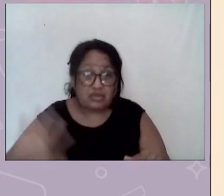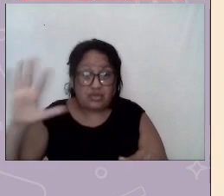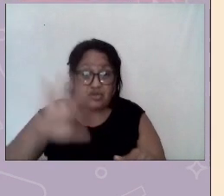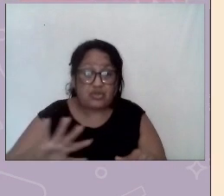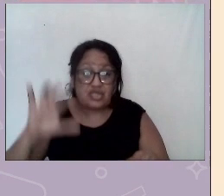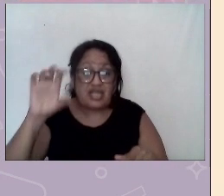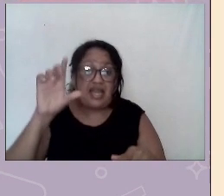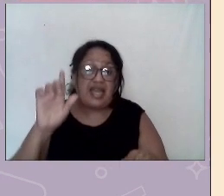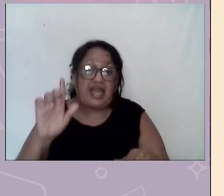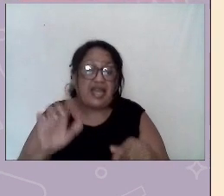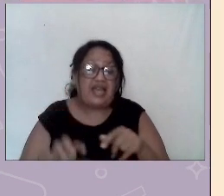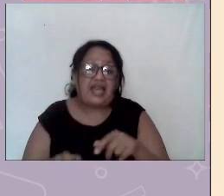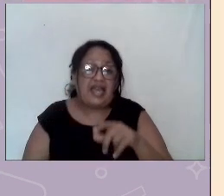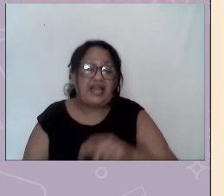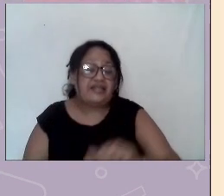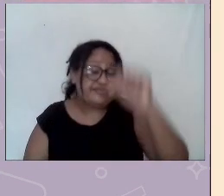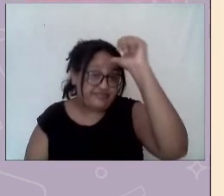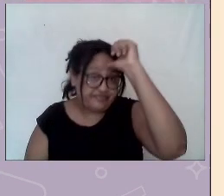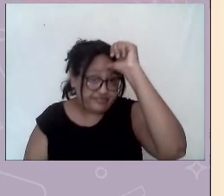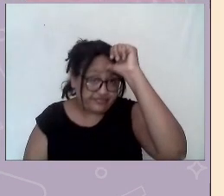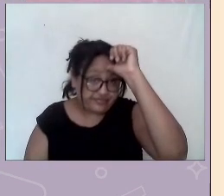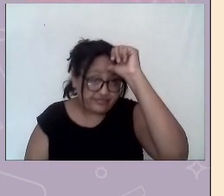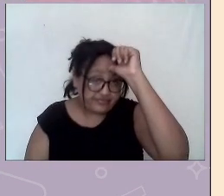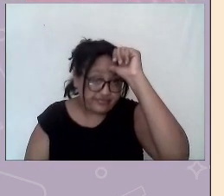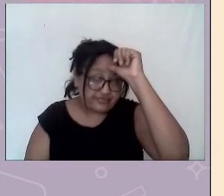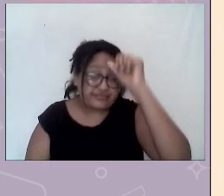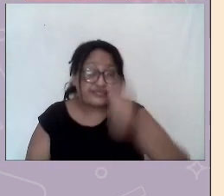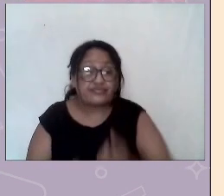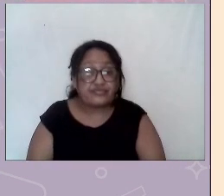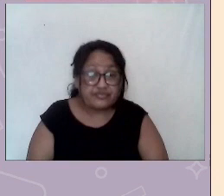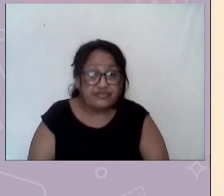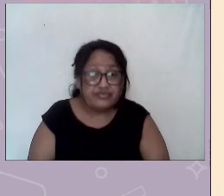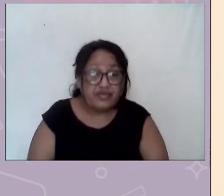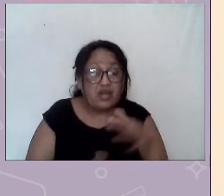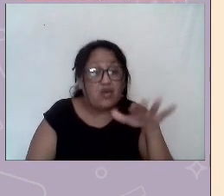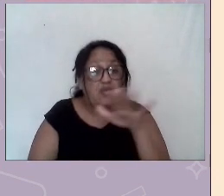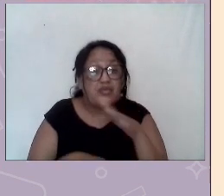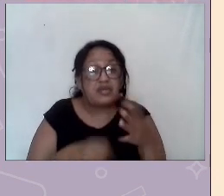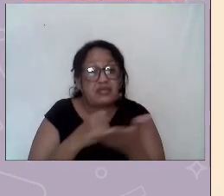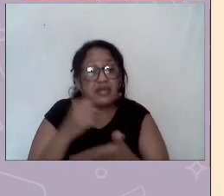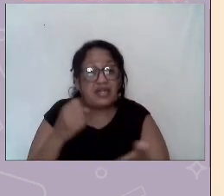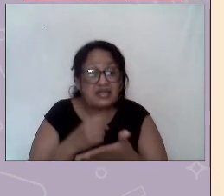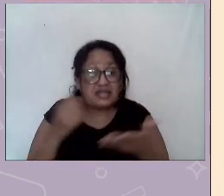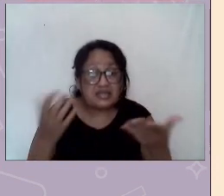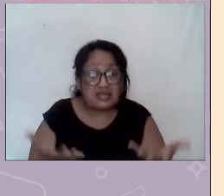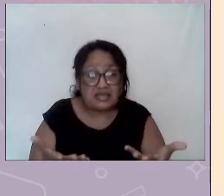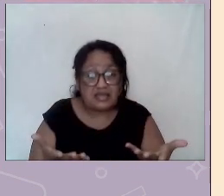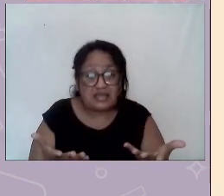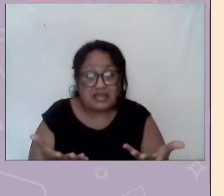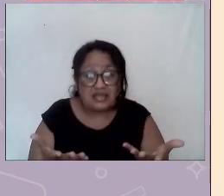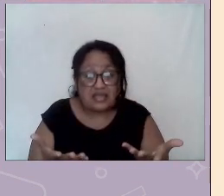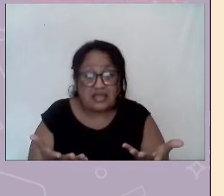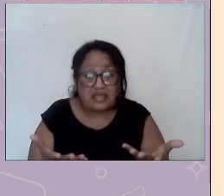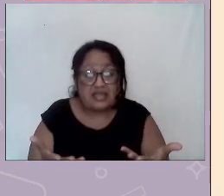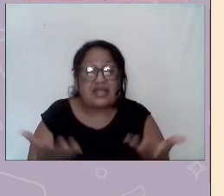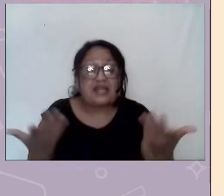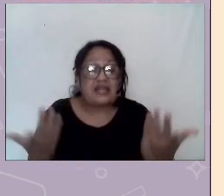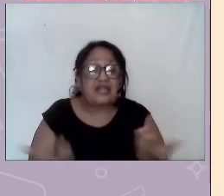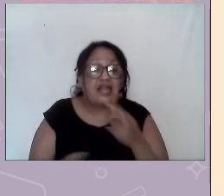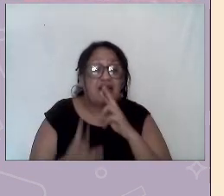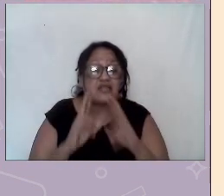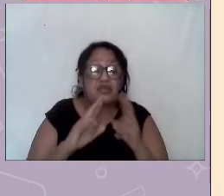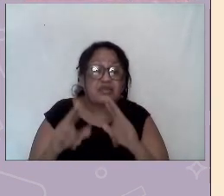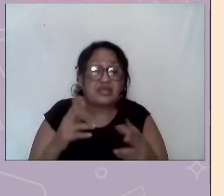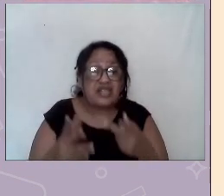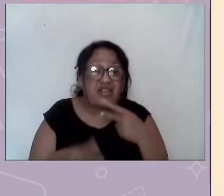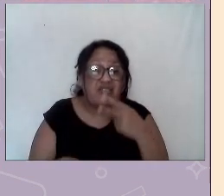com base nisso a primeira questão já veio a primeira letra respondida ele